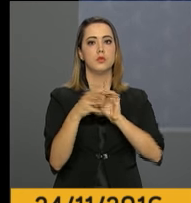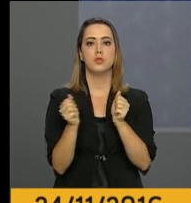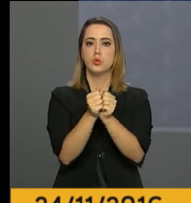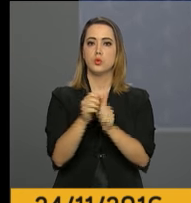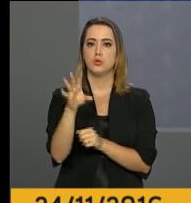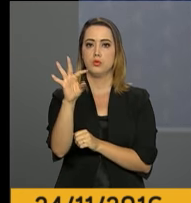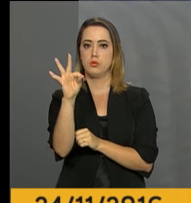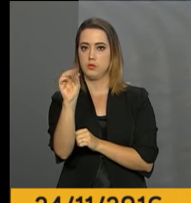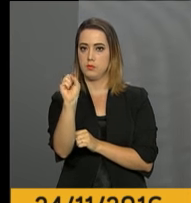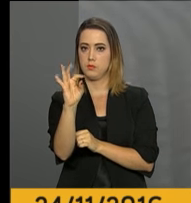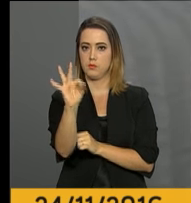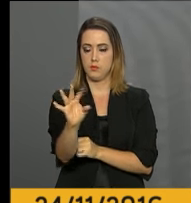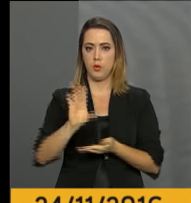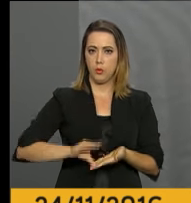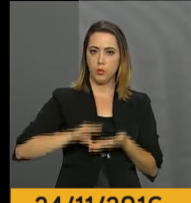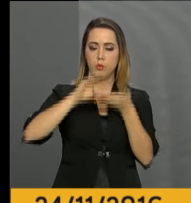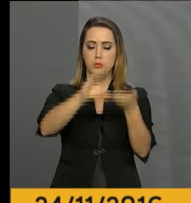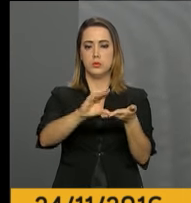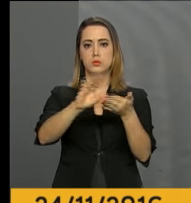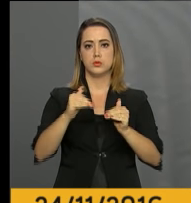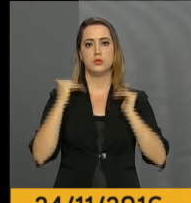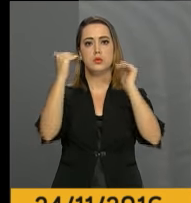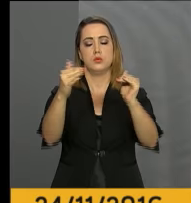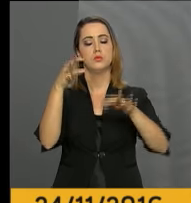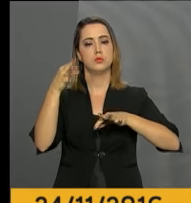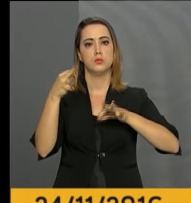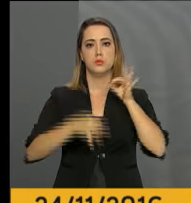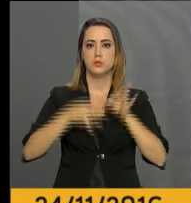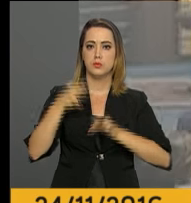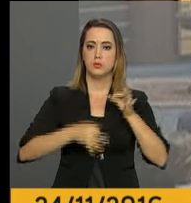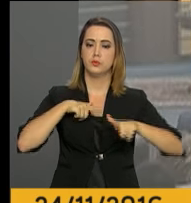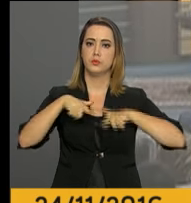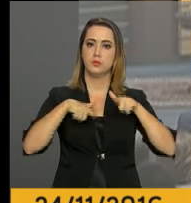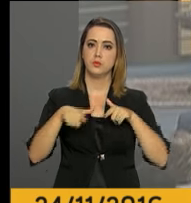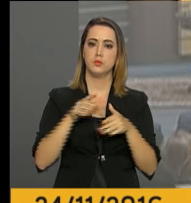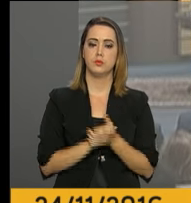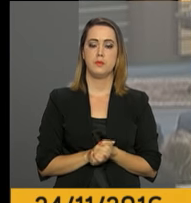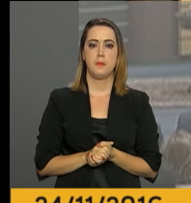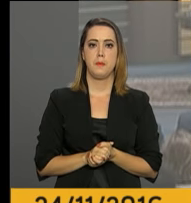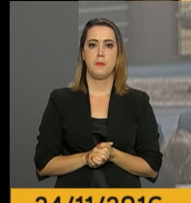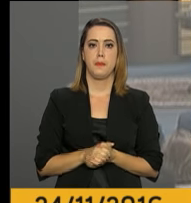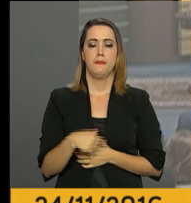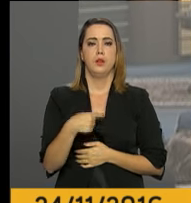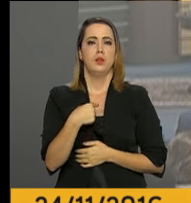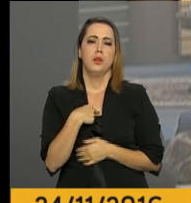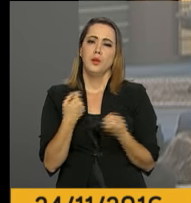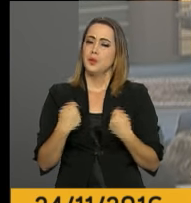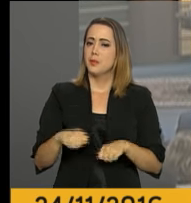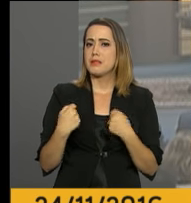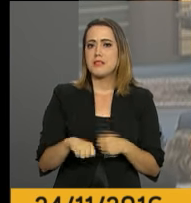TST e com o conselho superior da Justiça do Trabalho eu não